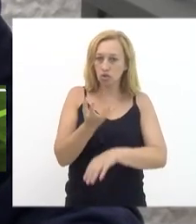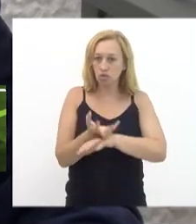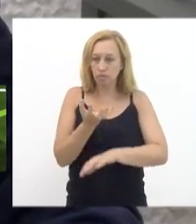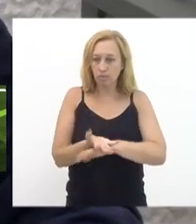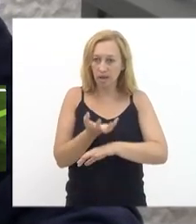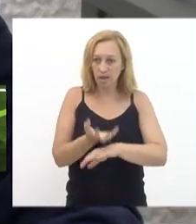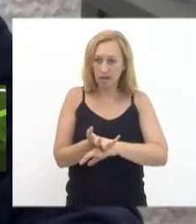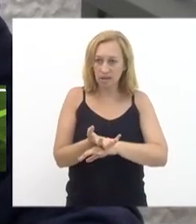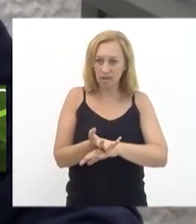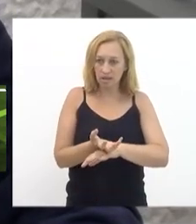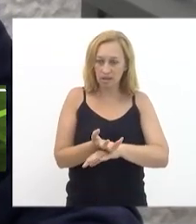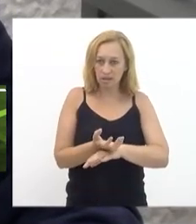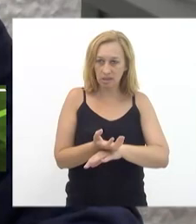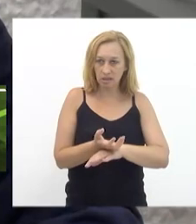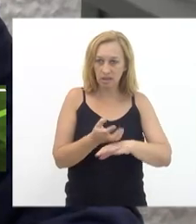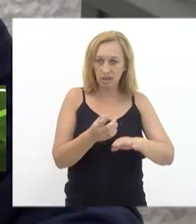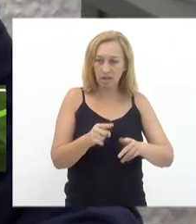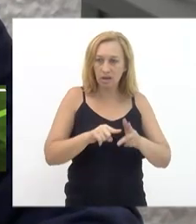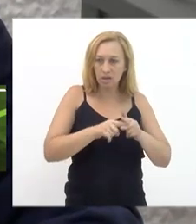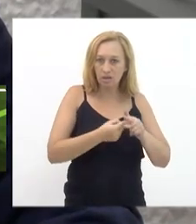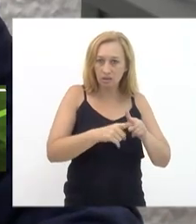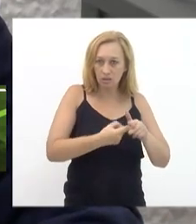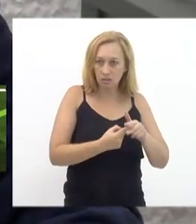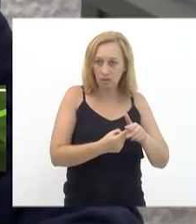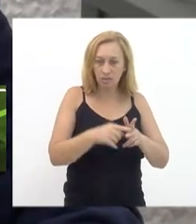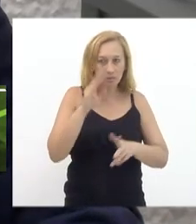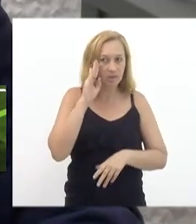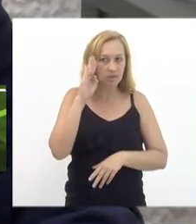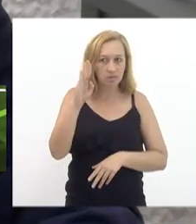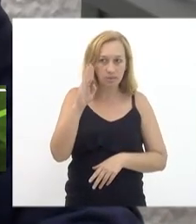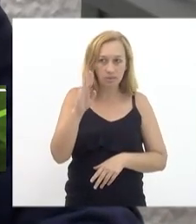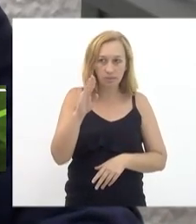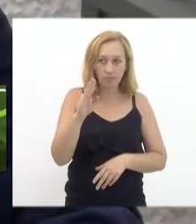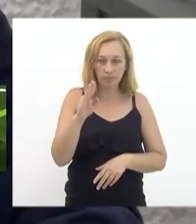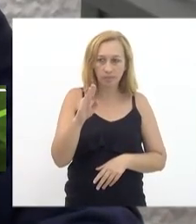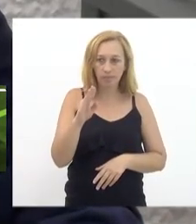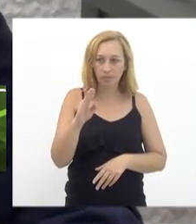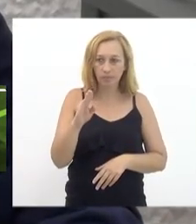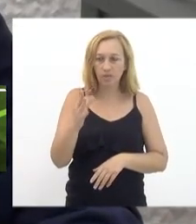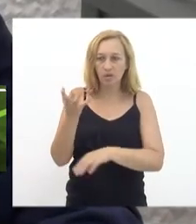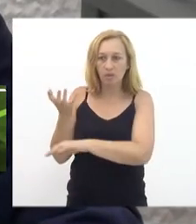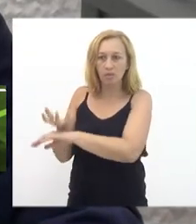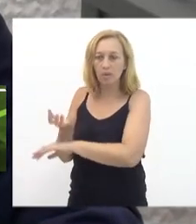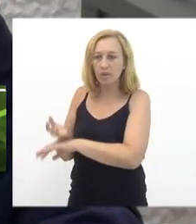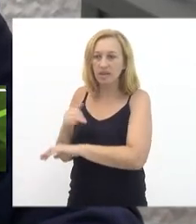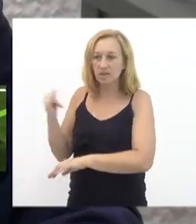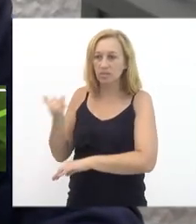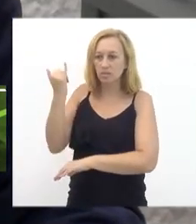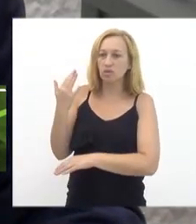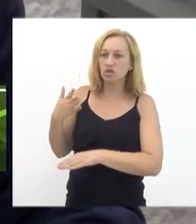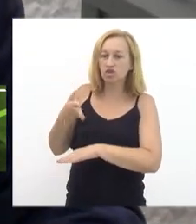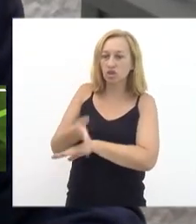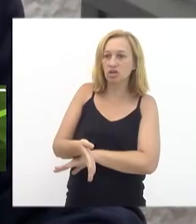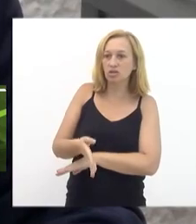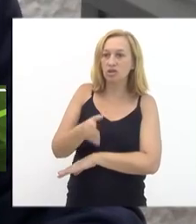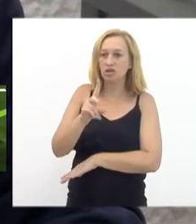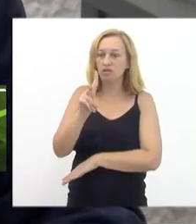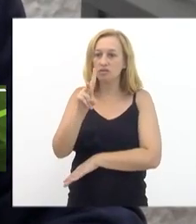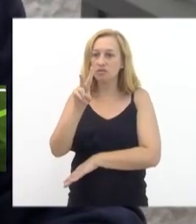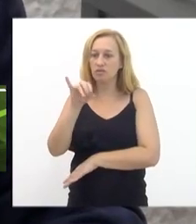recuperação da Praça Central que o centenário tem uma igreja Centenária pediu para construir uma praça importante para ele na chegada de Visconde de Mauá